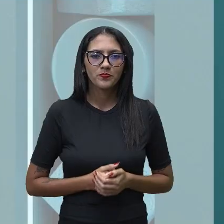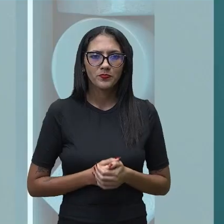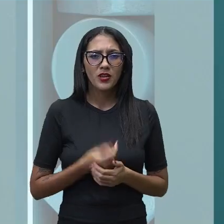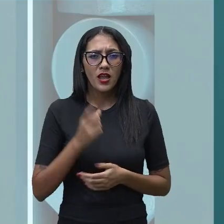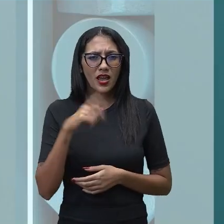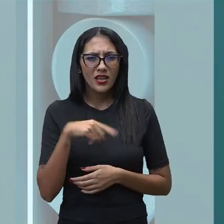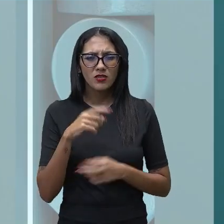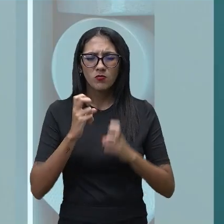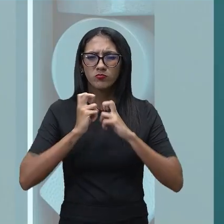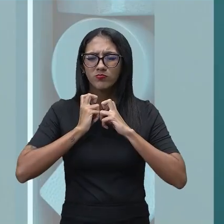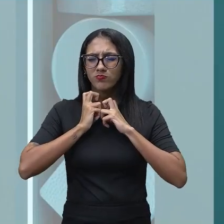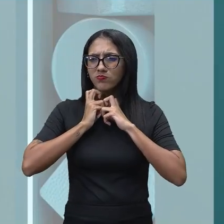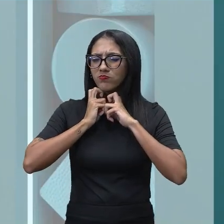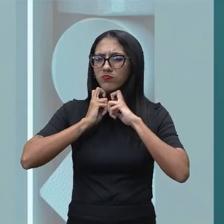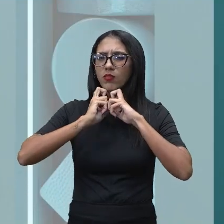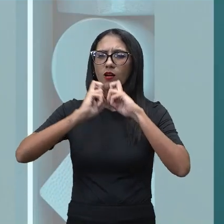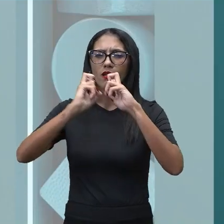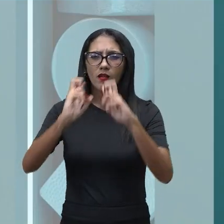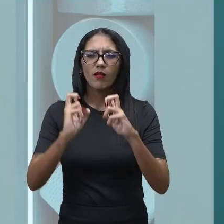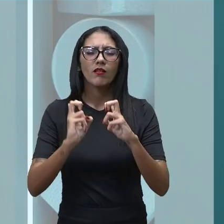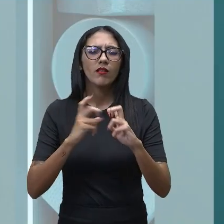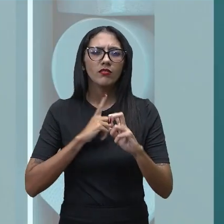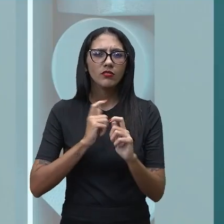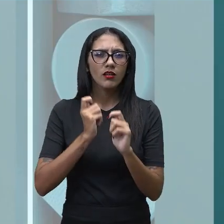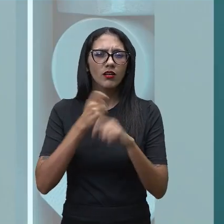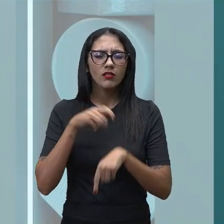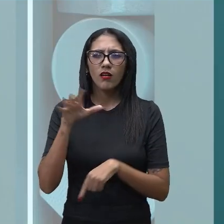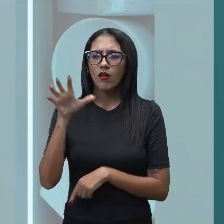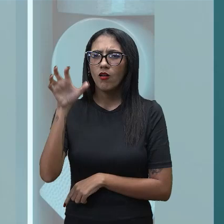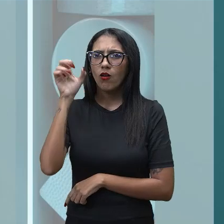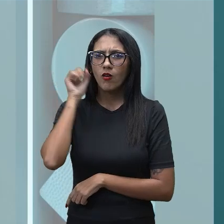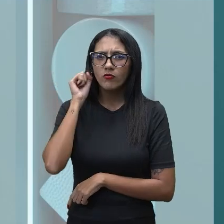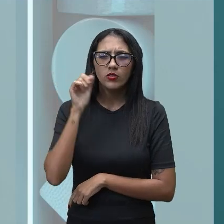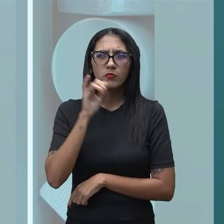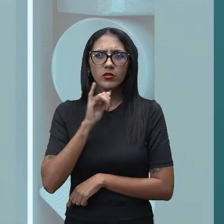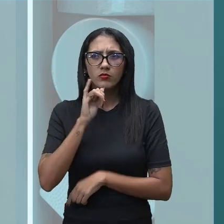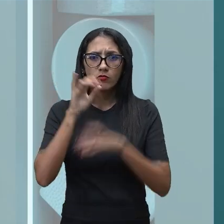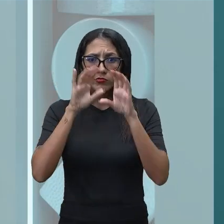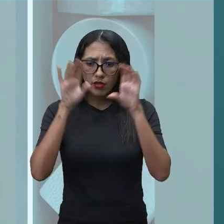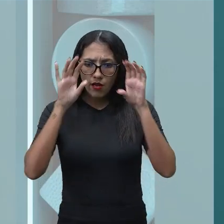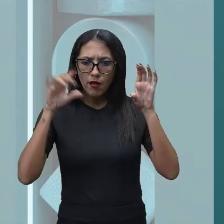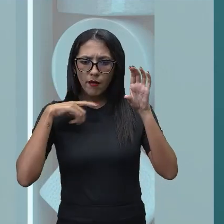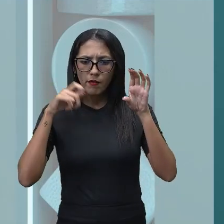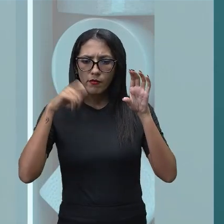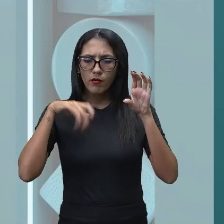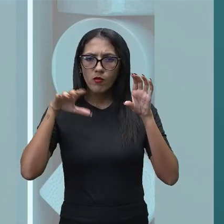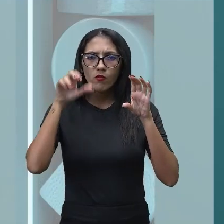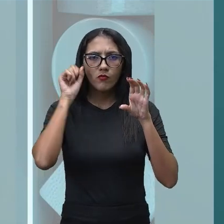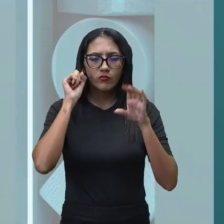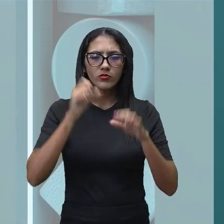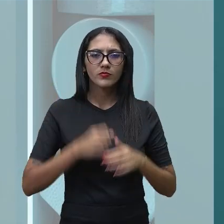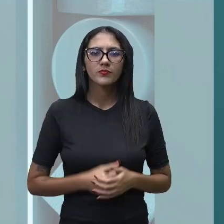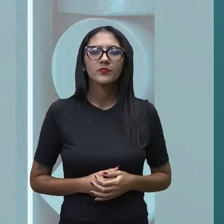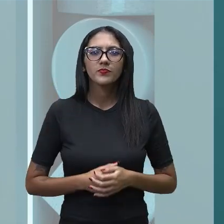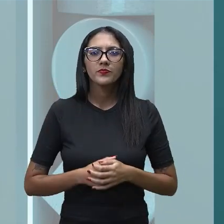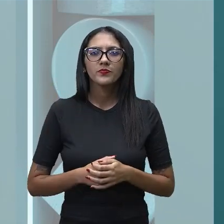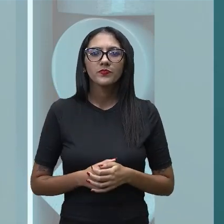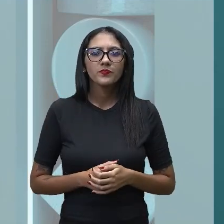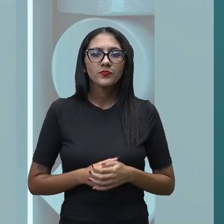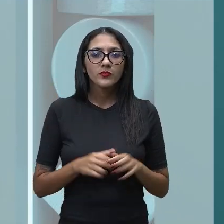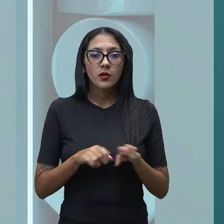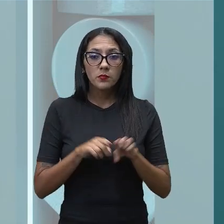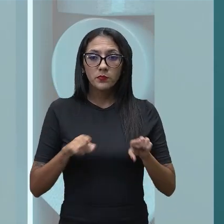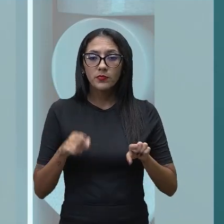tão forte, tão intenso, que pode ser ouvido até pelo céu. Então, observe que nós temos ali exatamente uma inversão.